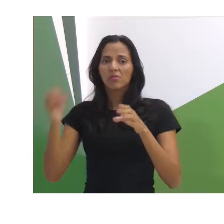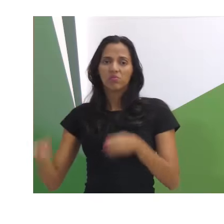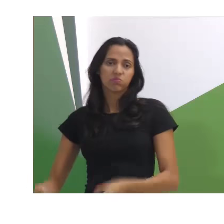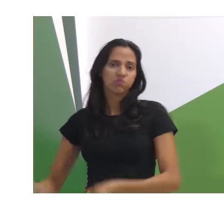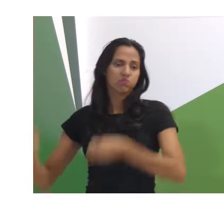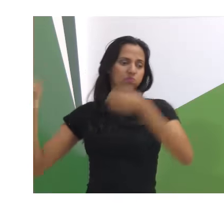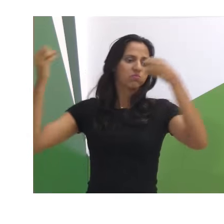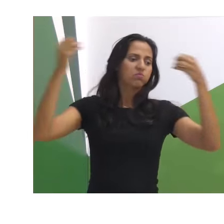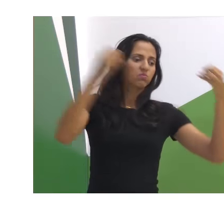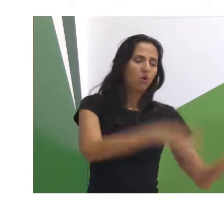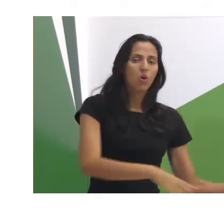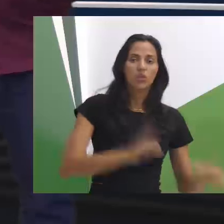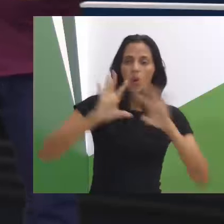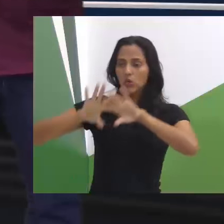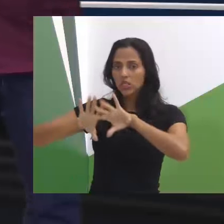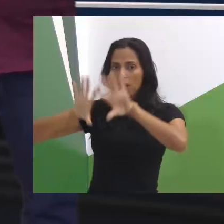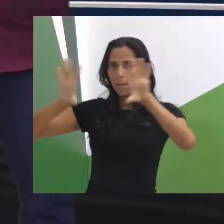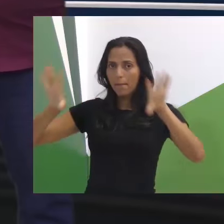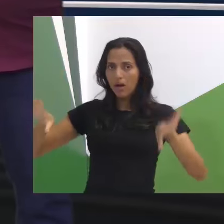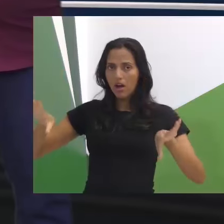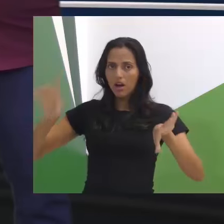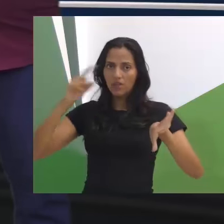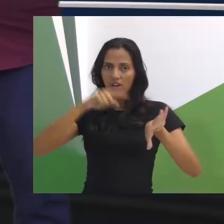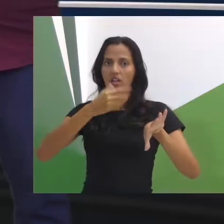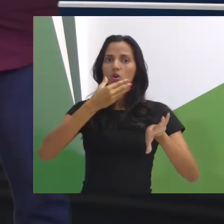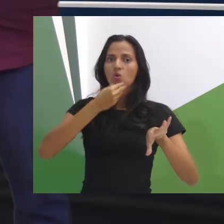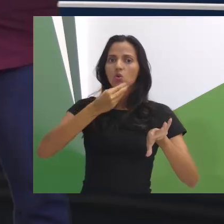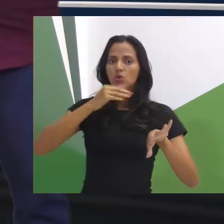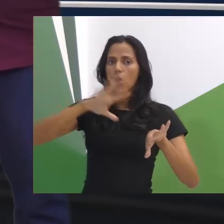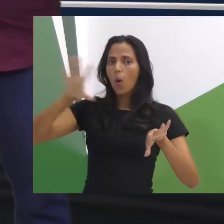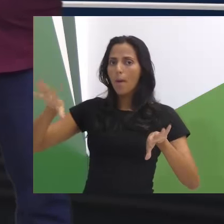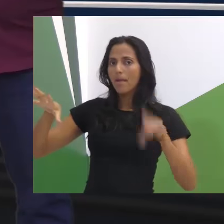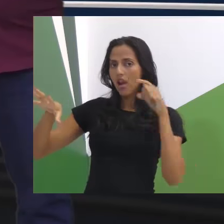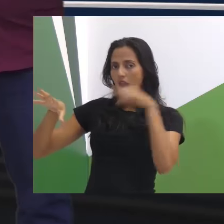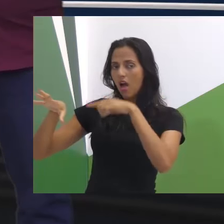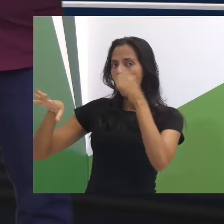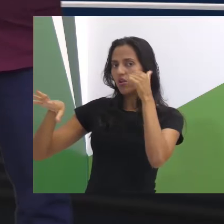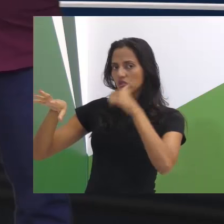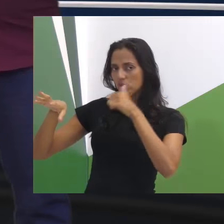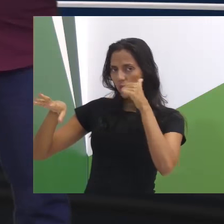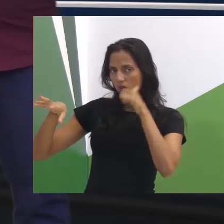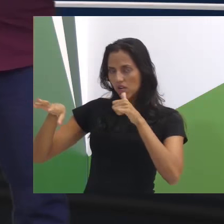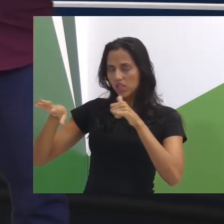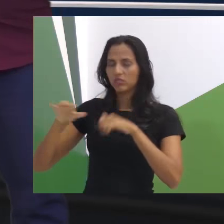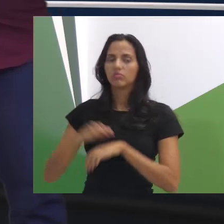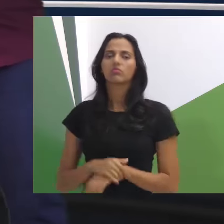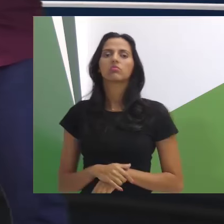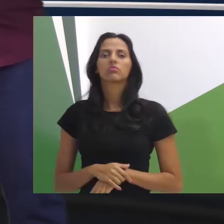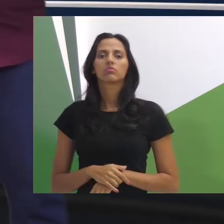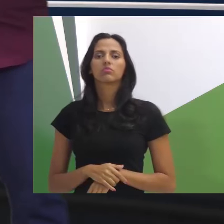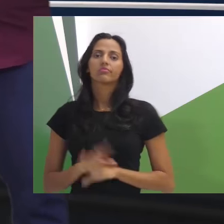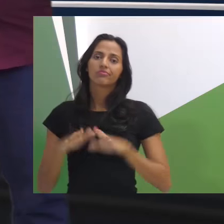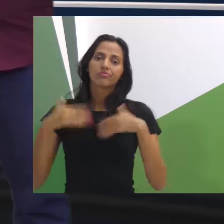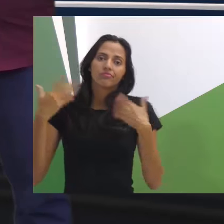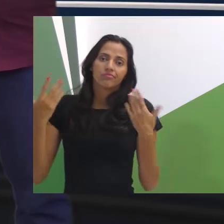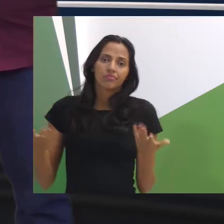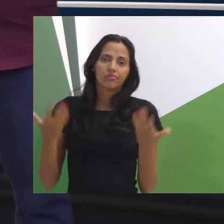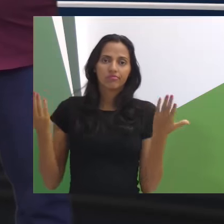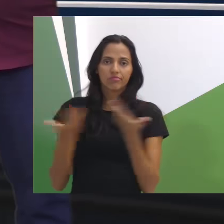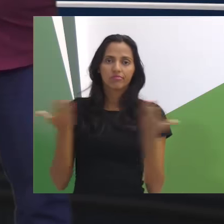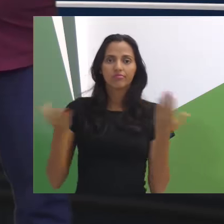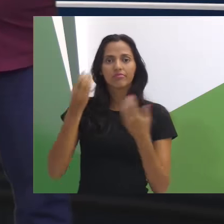mulheres eram separadas dos homens e eles vinham nessa situação para o Brasil. Certo? Então, nós vamos ver